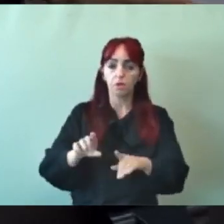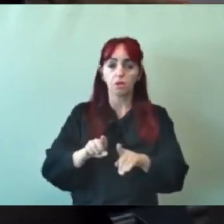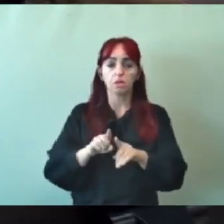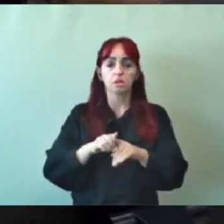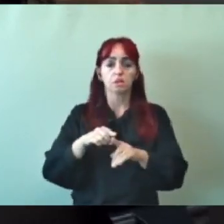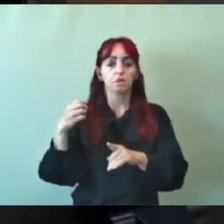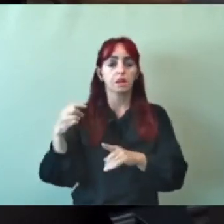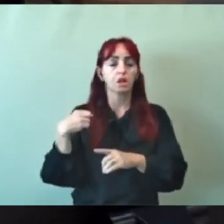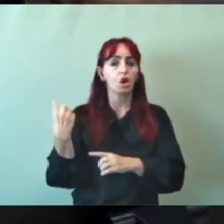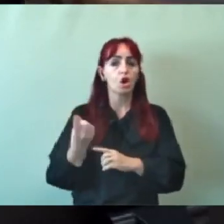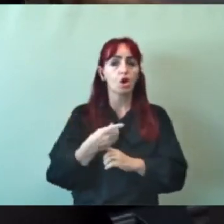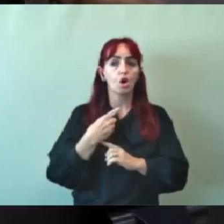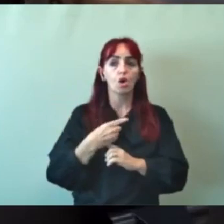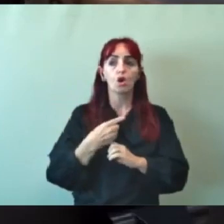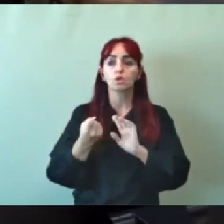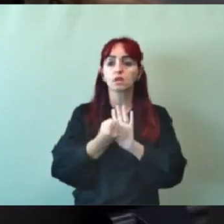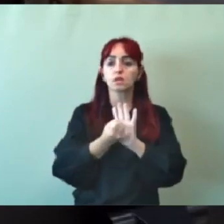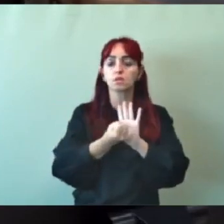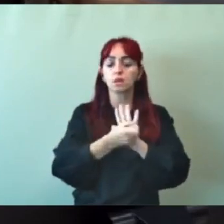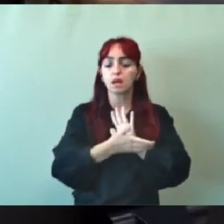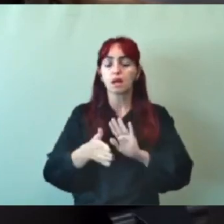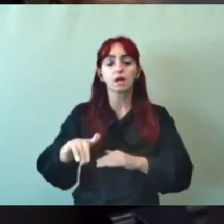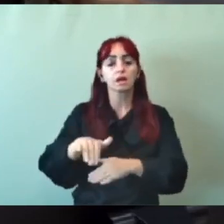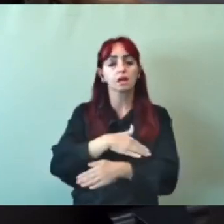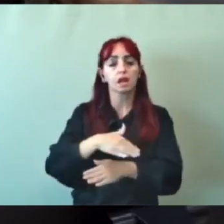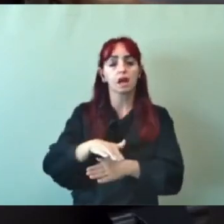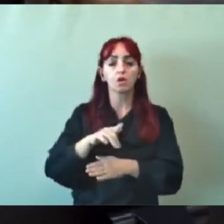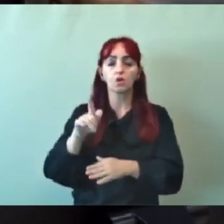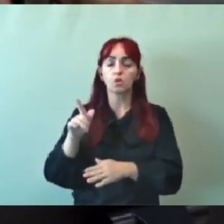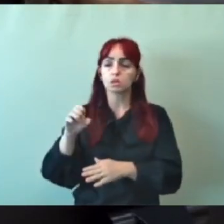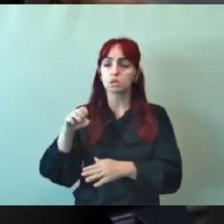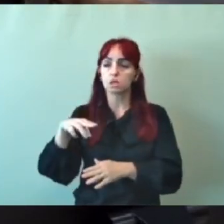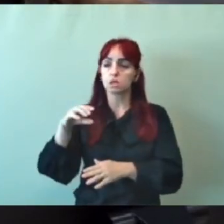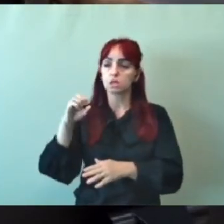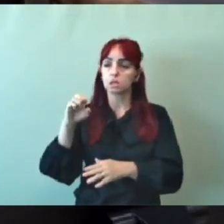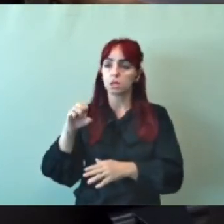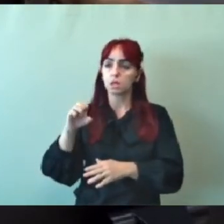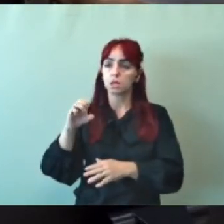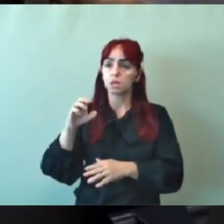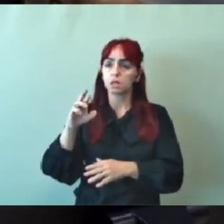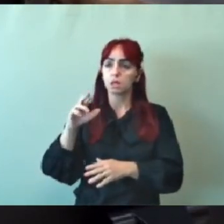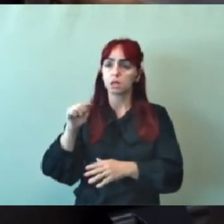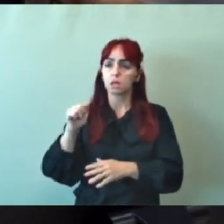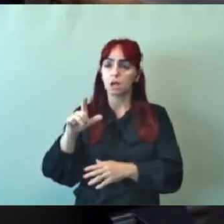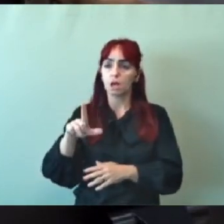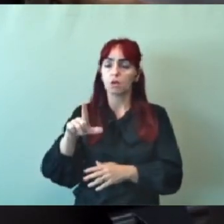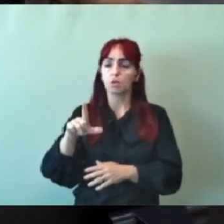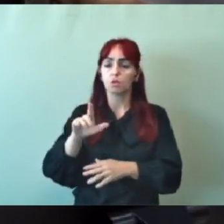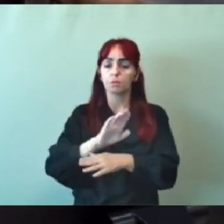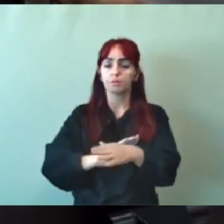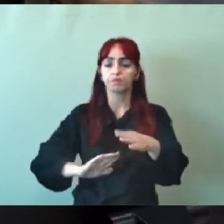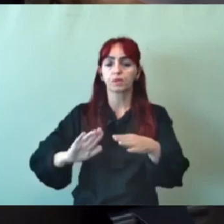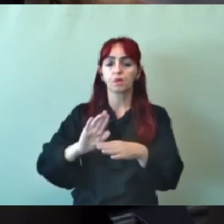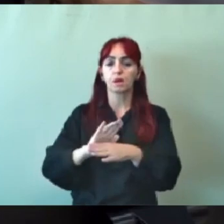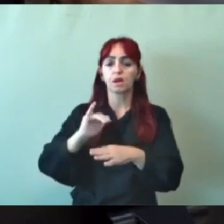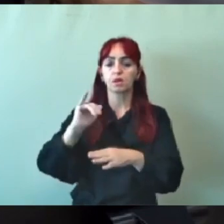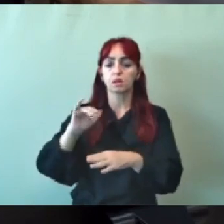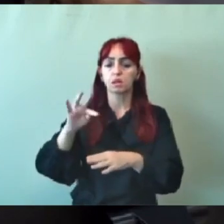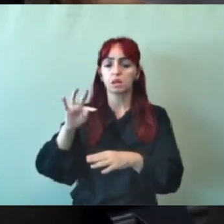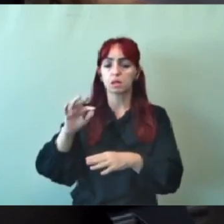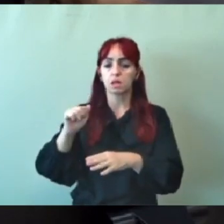rua General Efigênio, Rua Santos, no bairro Itapuã. Data 18 de